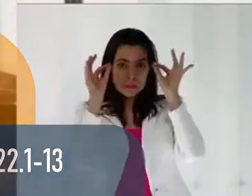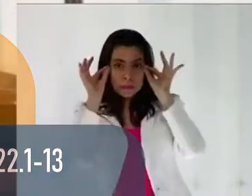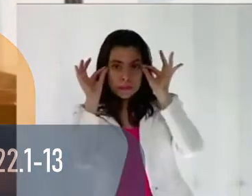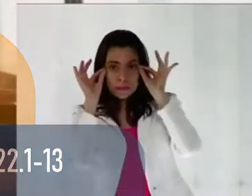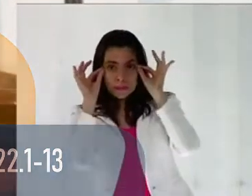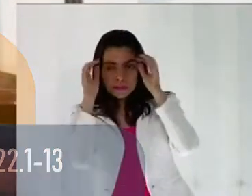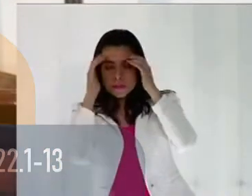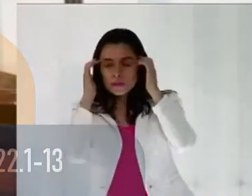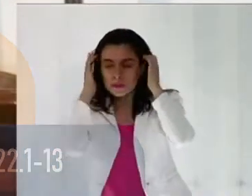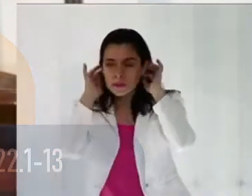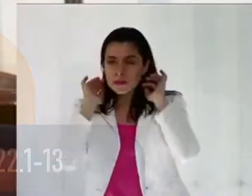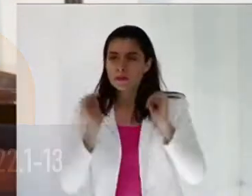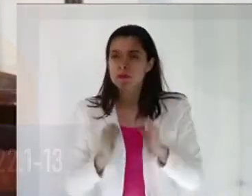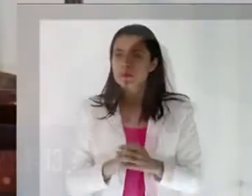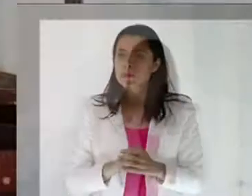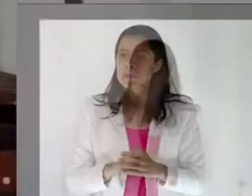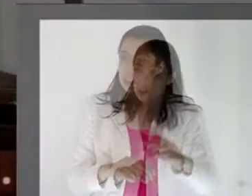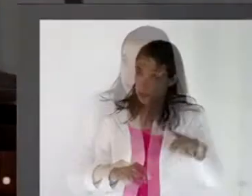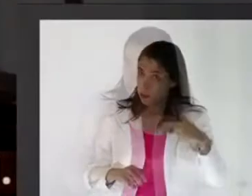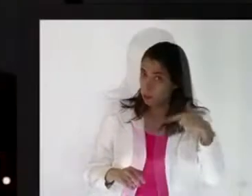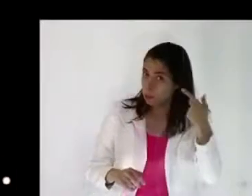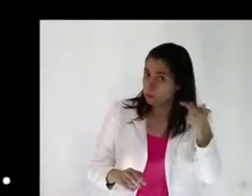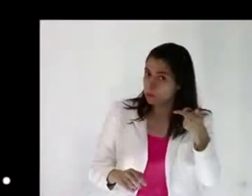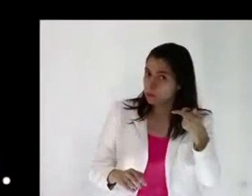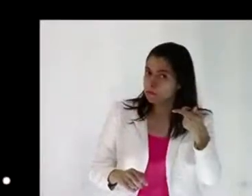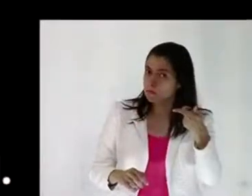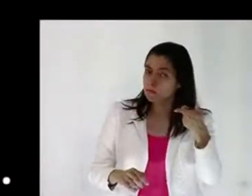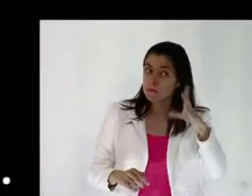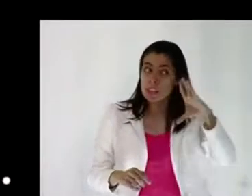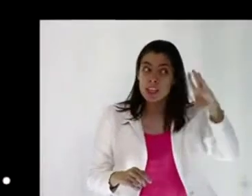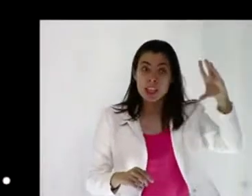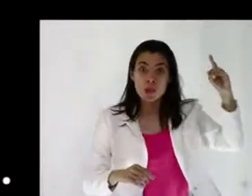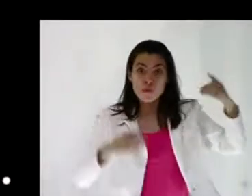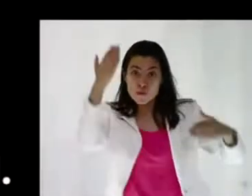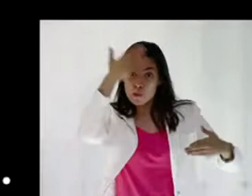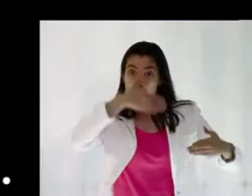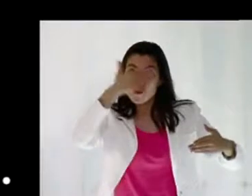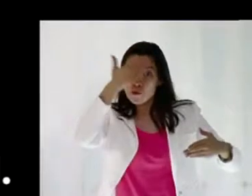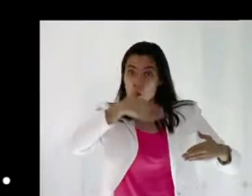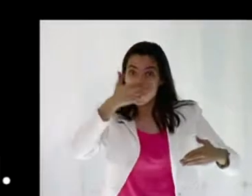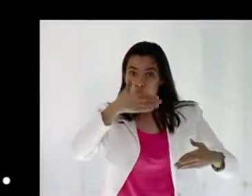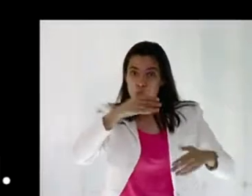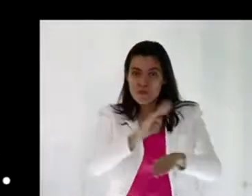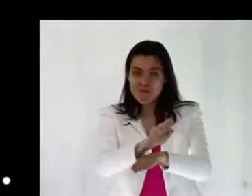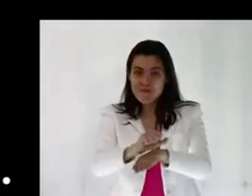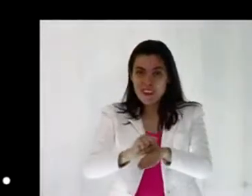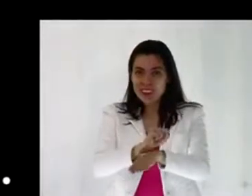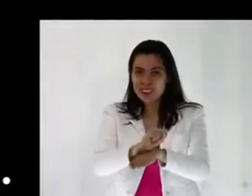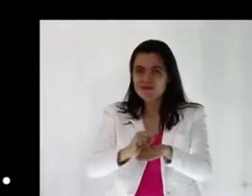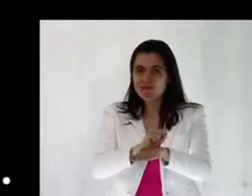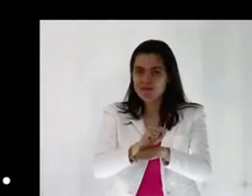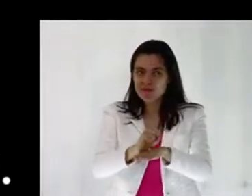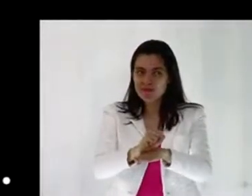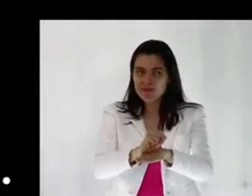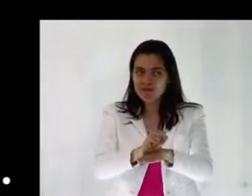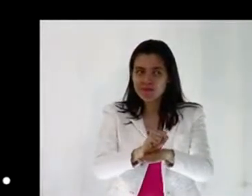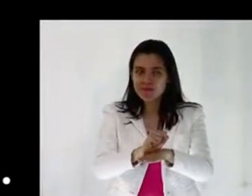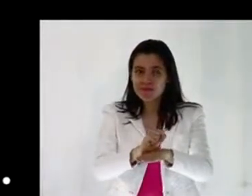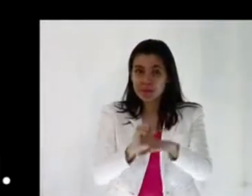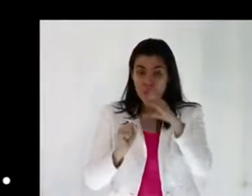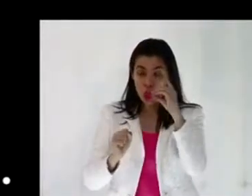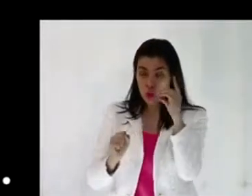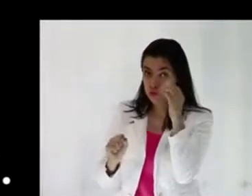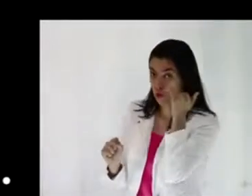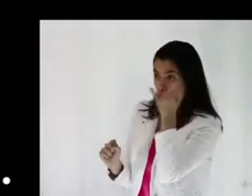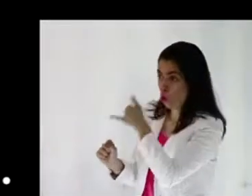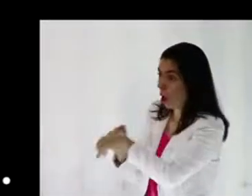Deus. Depois dessas coisas, pôs Deus Abraão à prova e lhe disse: Abraão, e este